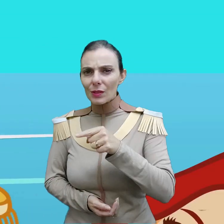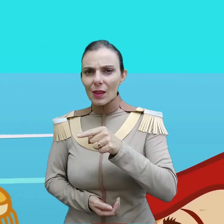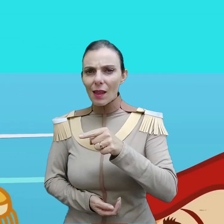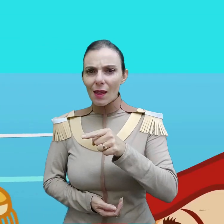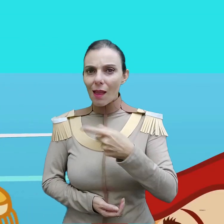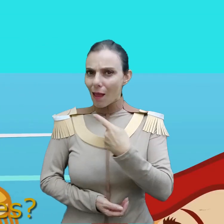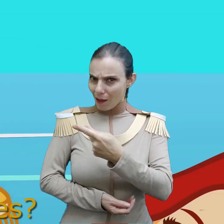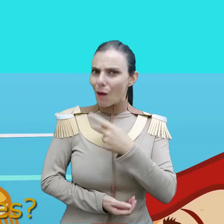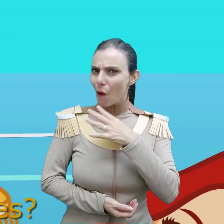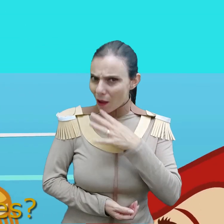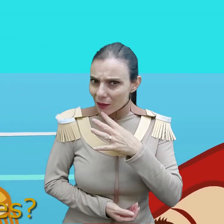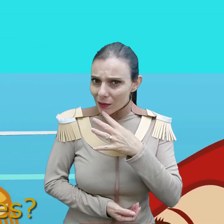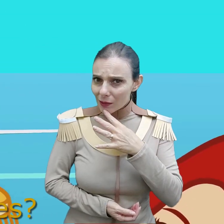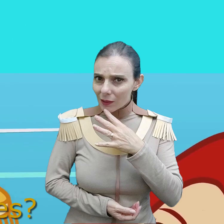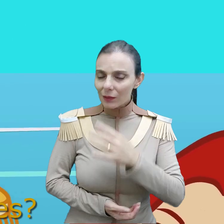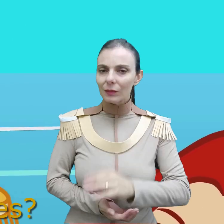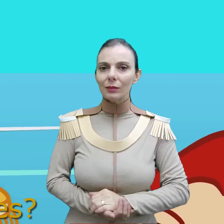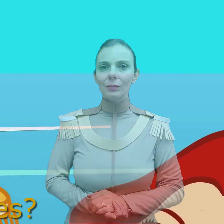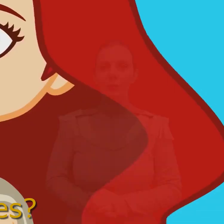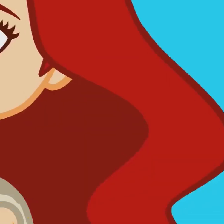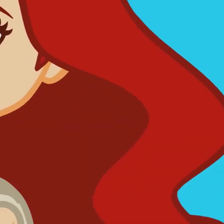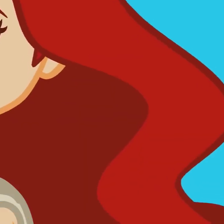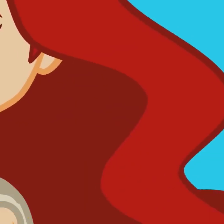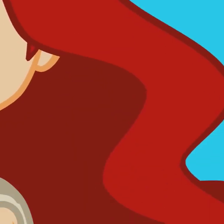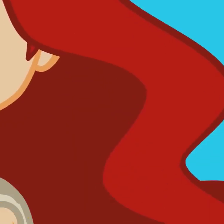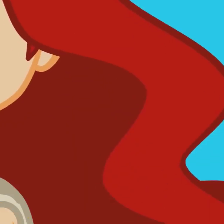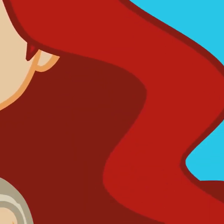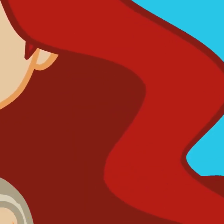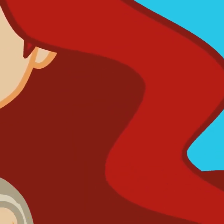Você? Já nos conhecemos antes?